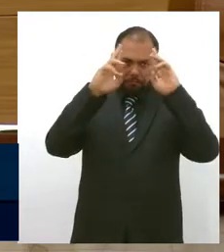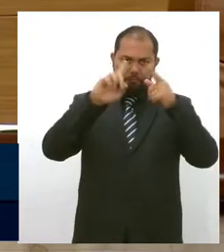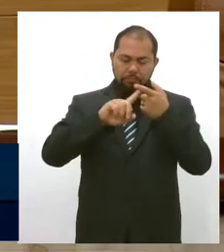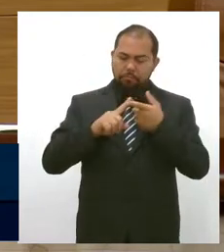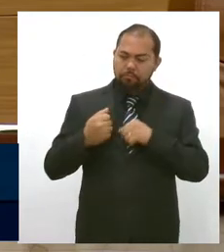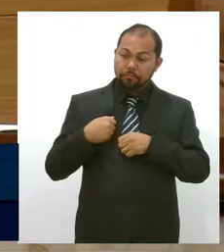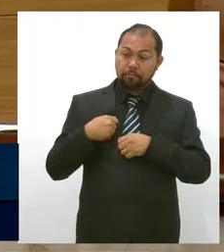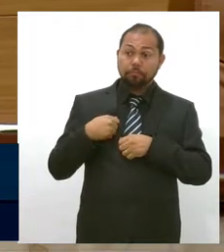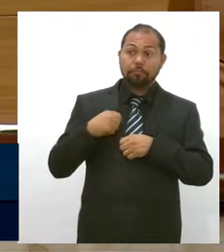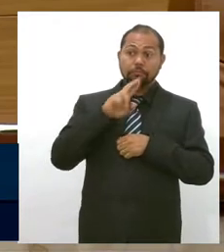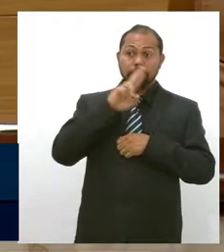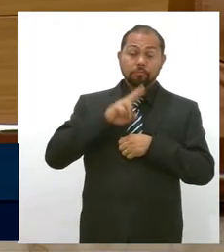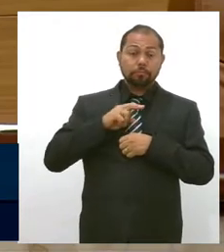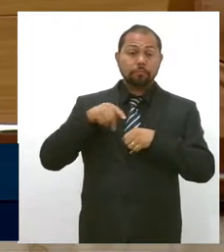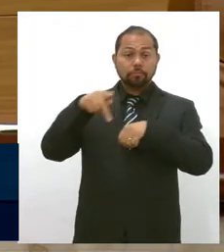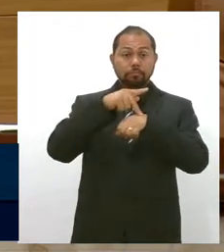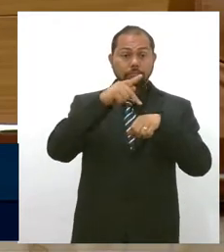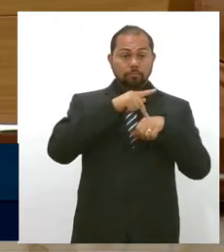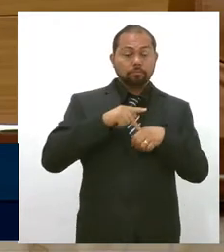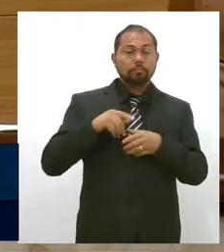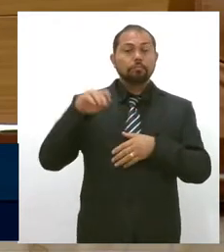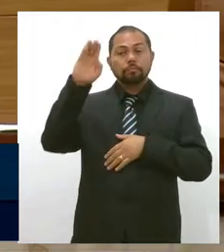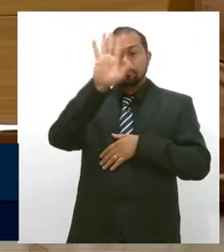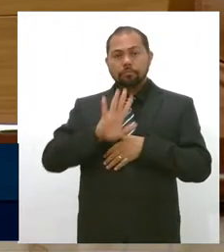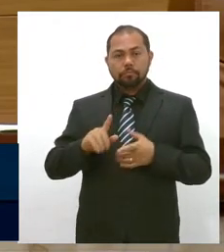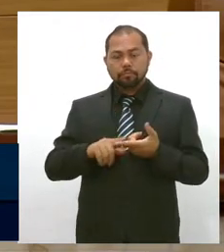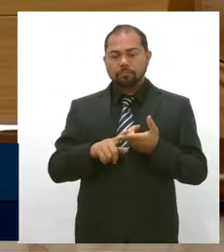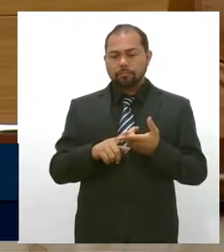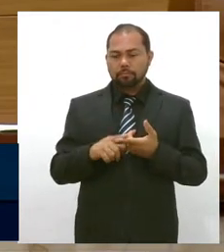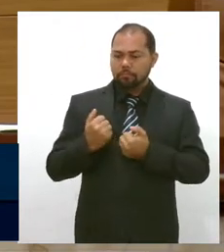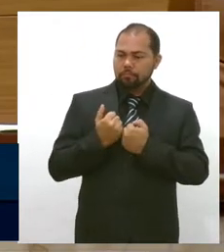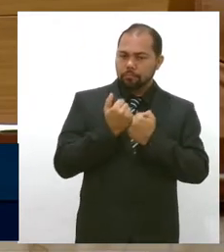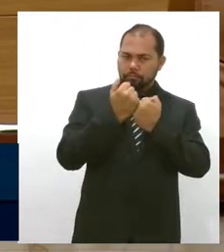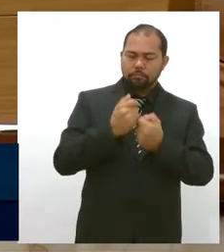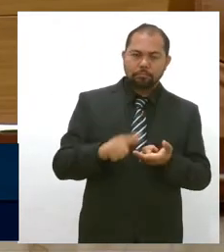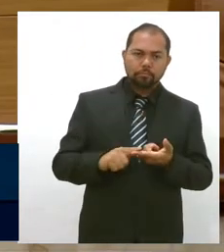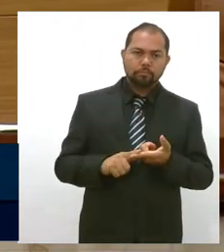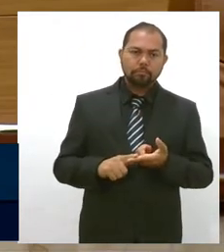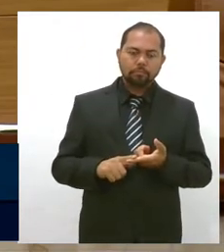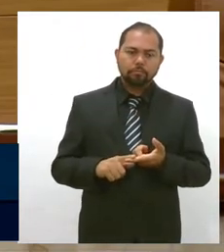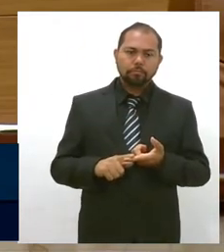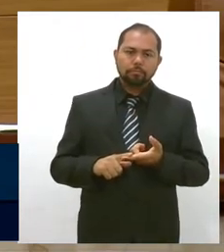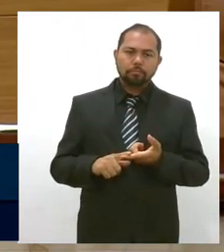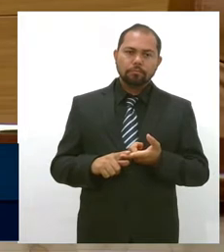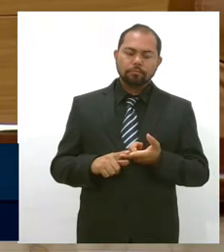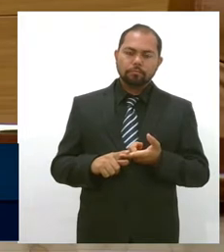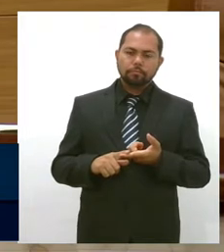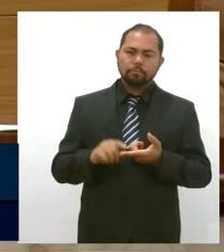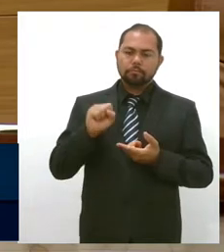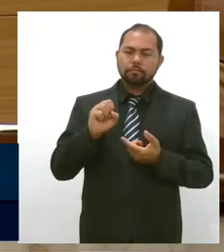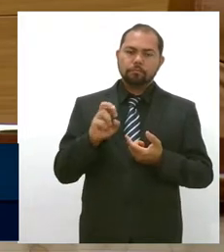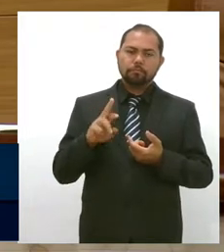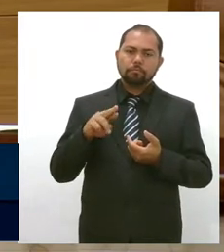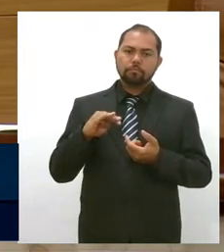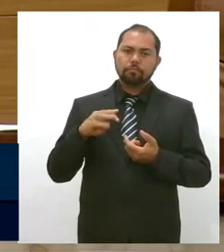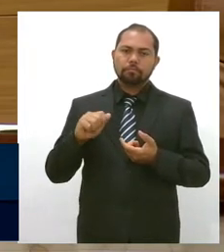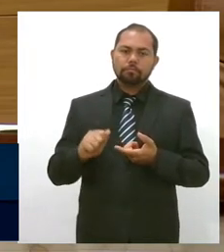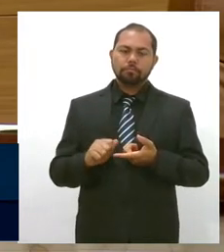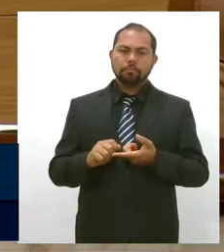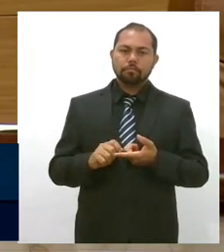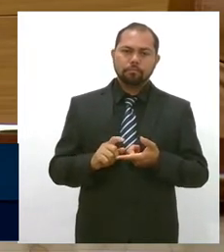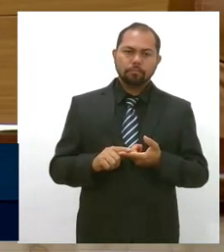Turismo do Serviço Brasileiro de Apoio às Micro e Pequenas Empresas, do SEBRAE, Ana Clévia Guerreiro, do ex-ministro do Turismo e